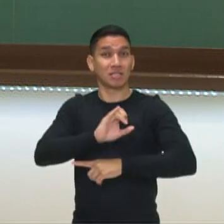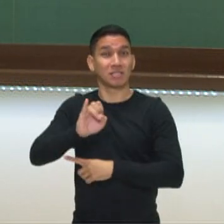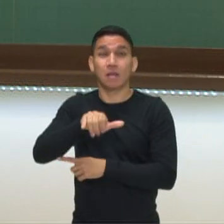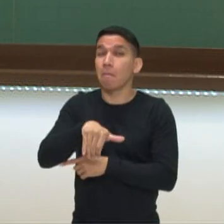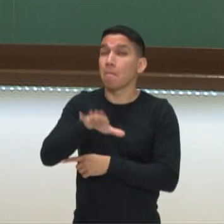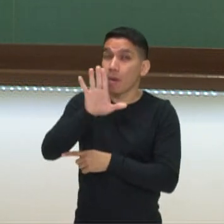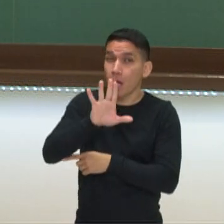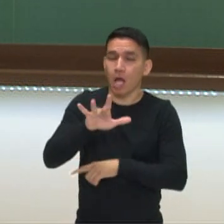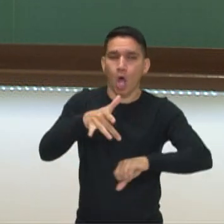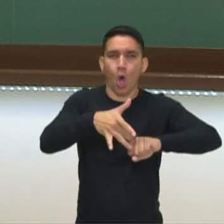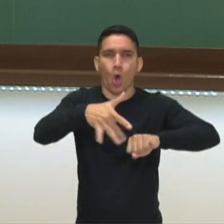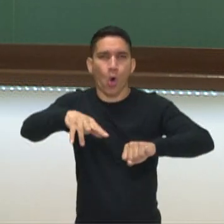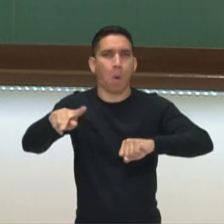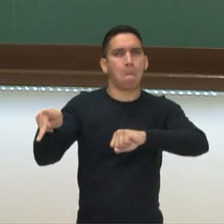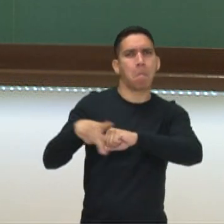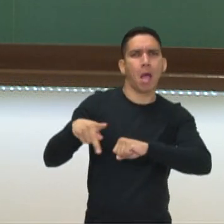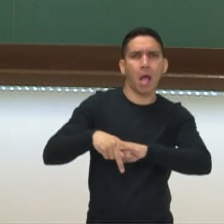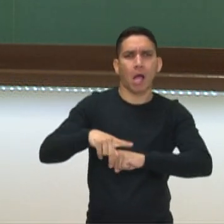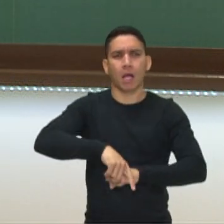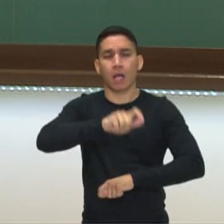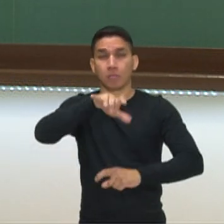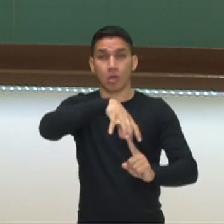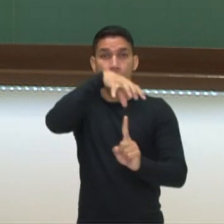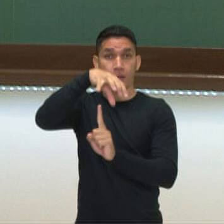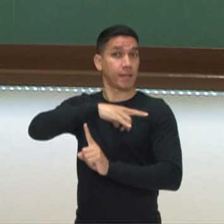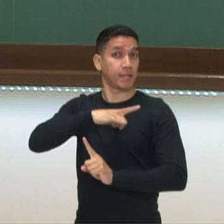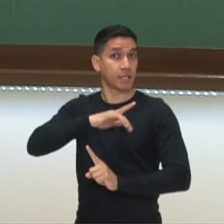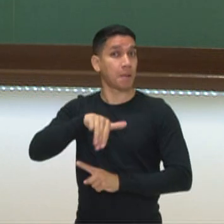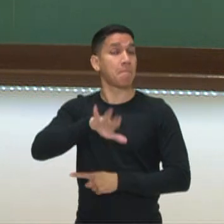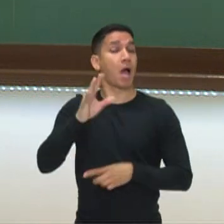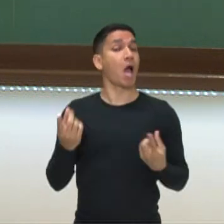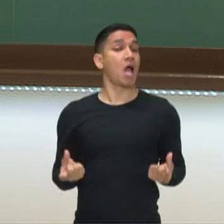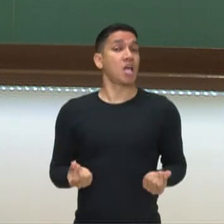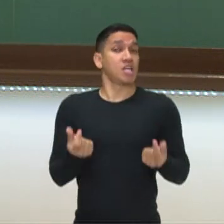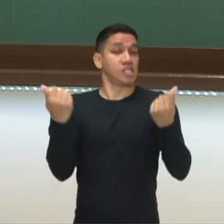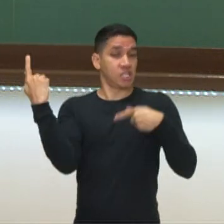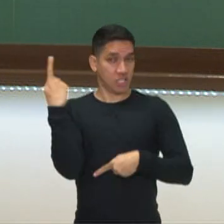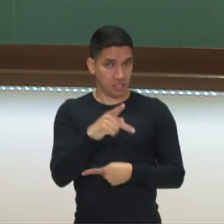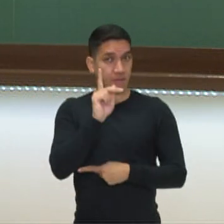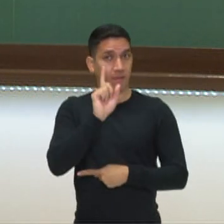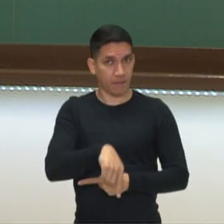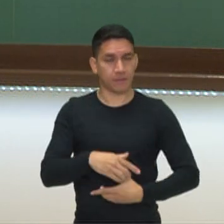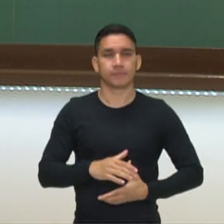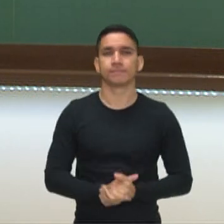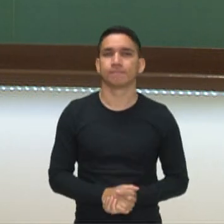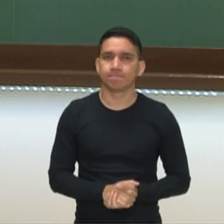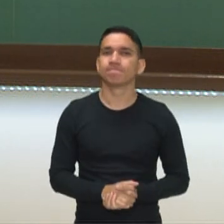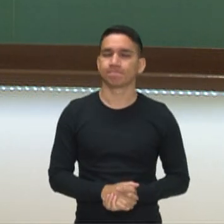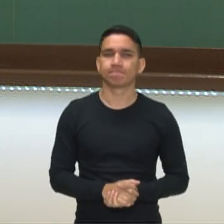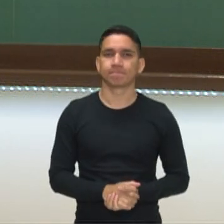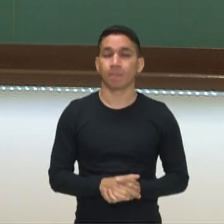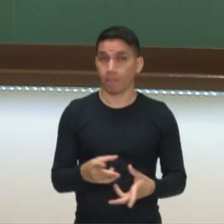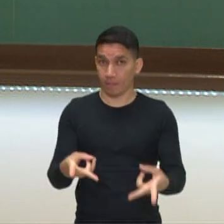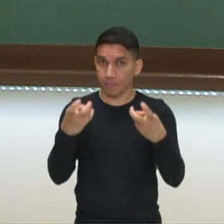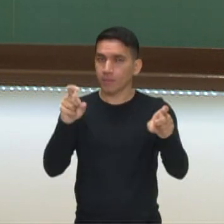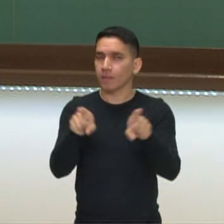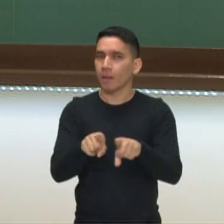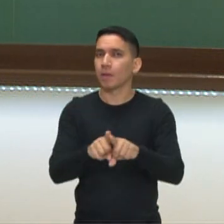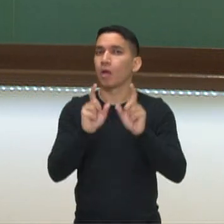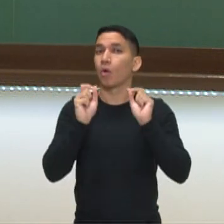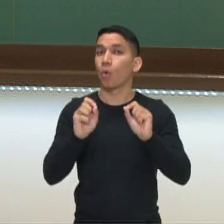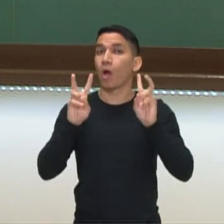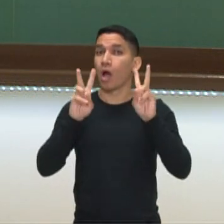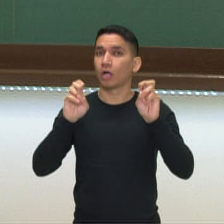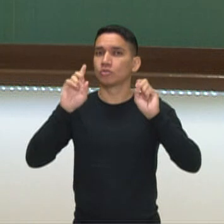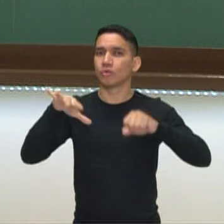mais ouro e prata uma monarquia tivesse, mais rica ela seria, né? Nós vimos também a questão